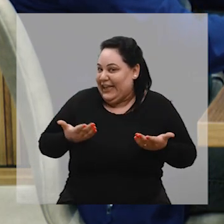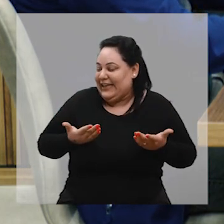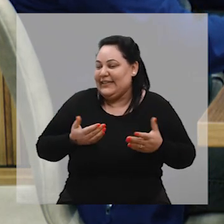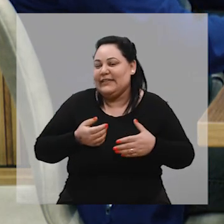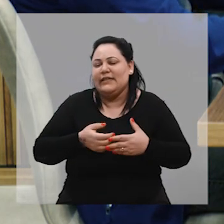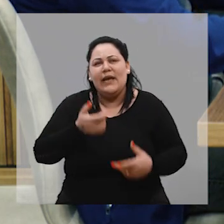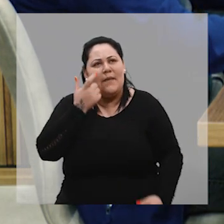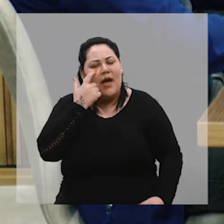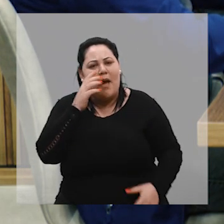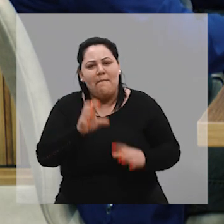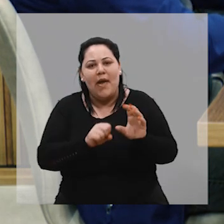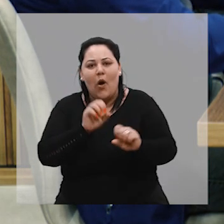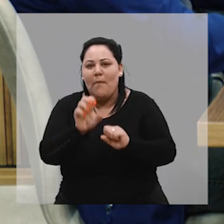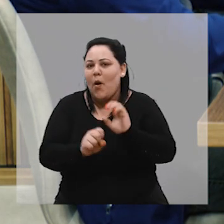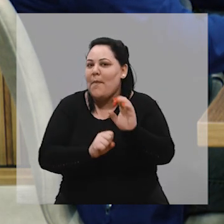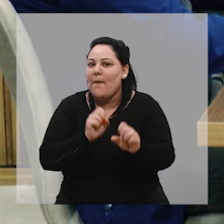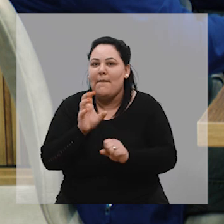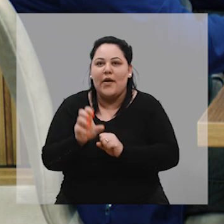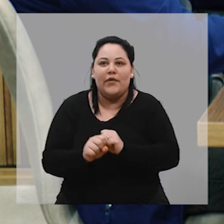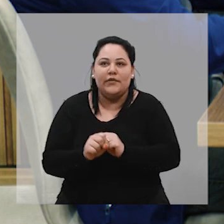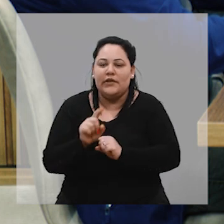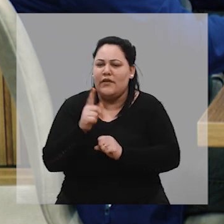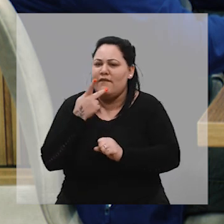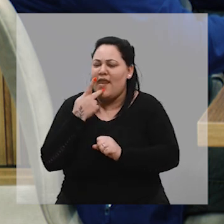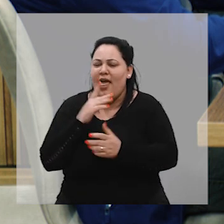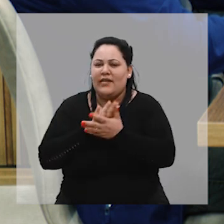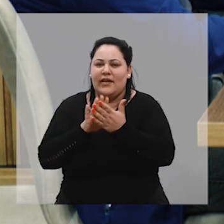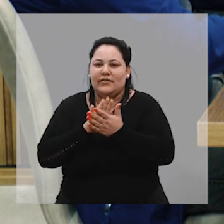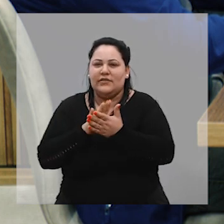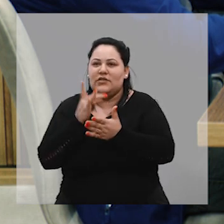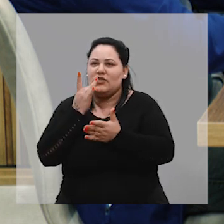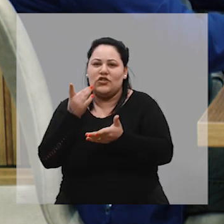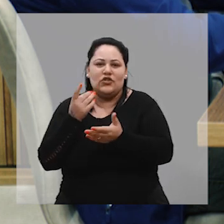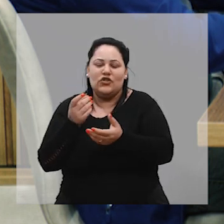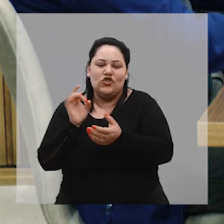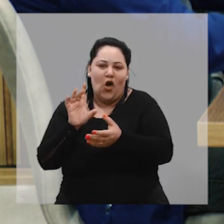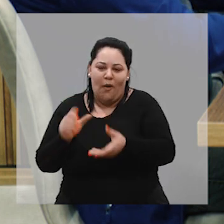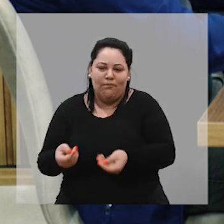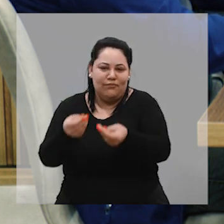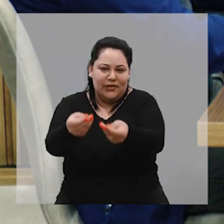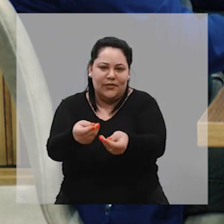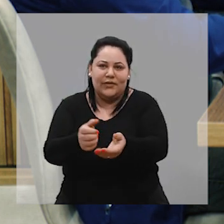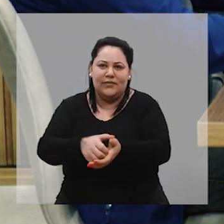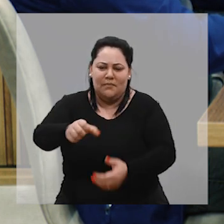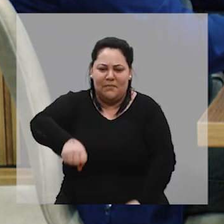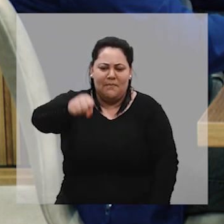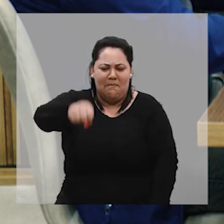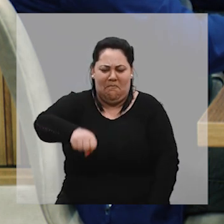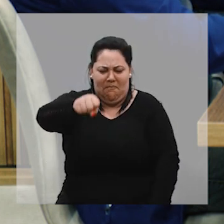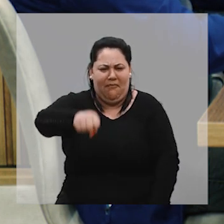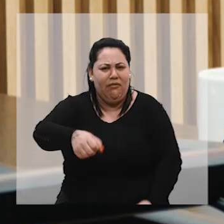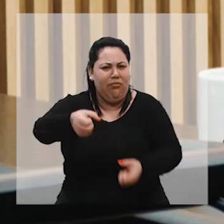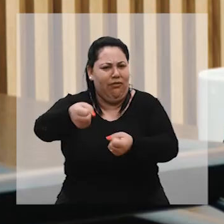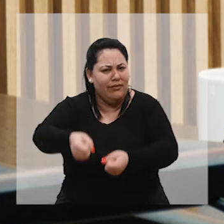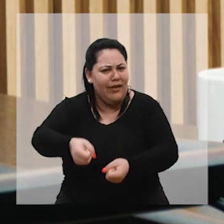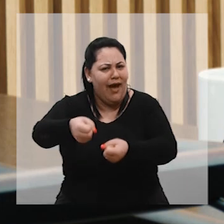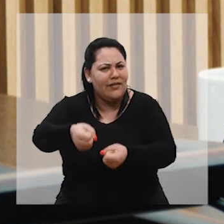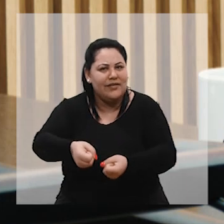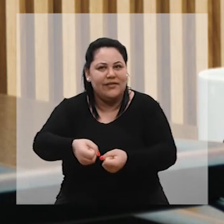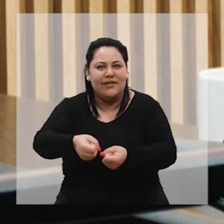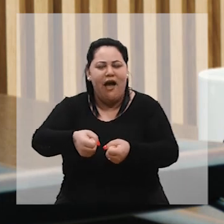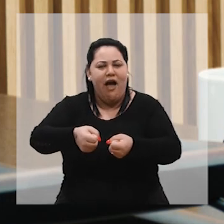nada, né? Cara, e aí a gente começou a pegar aquelas malas e sem falar nada, né? Só as malas pra vocês ali. Malinha pesada,